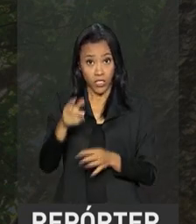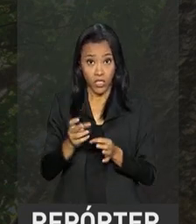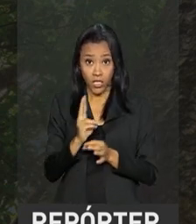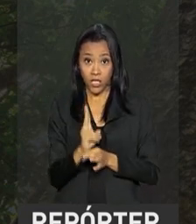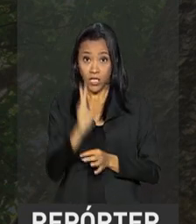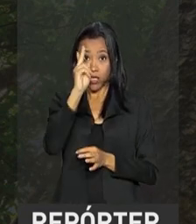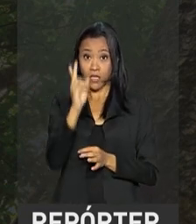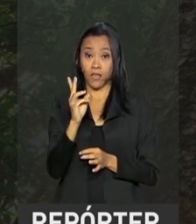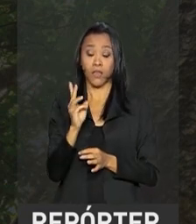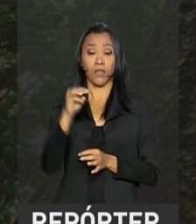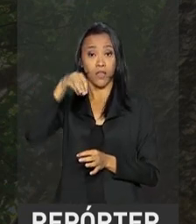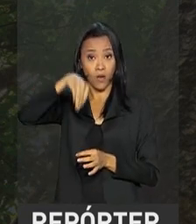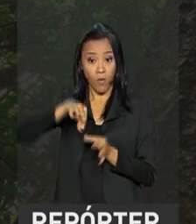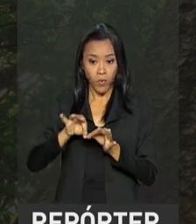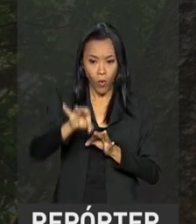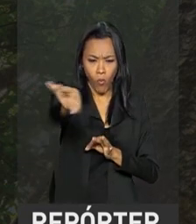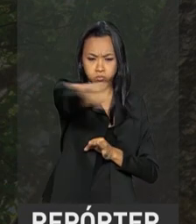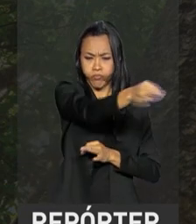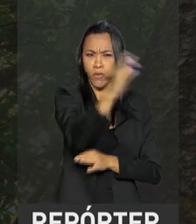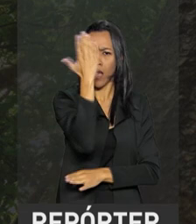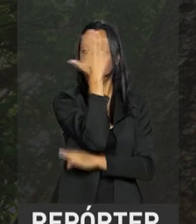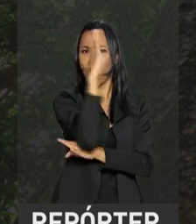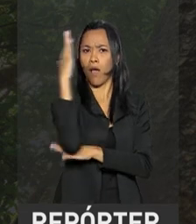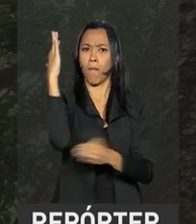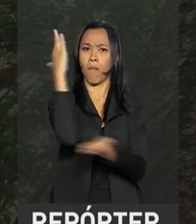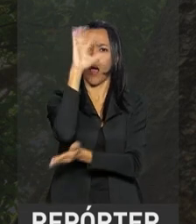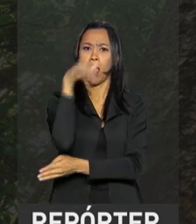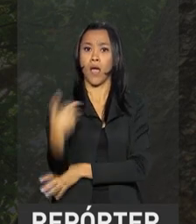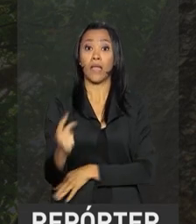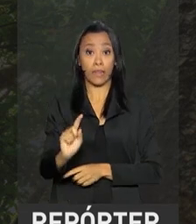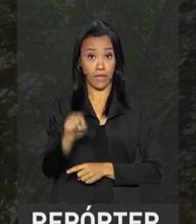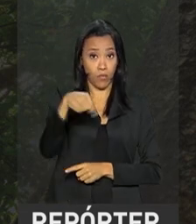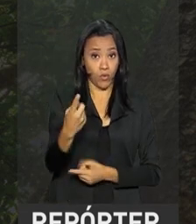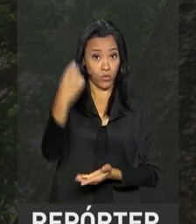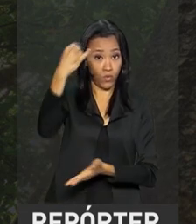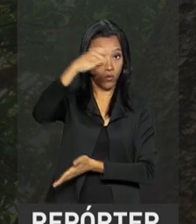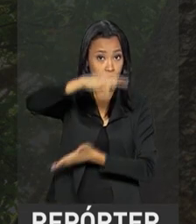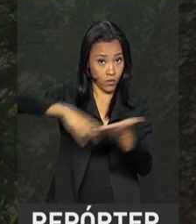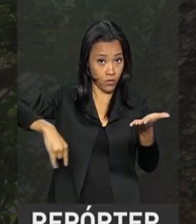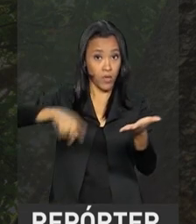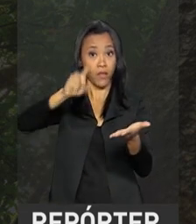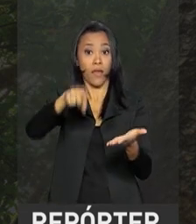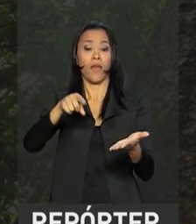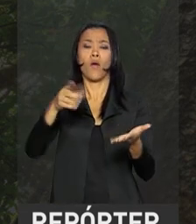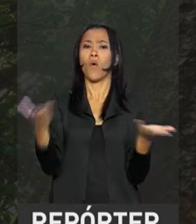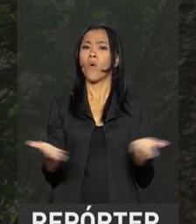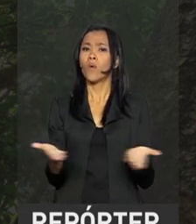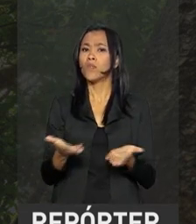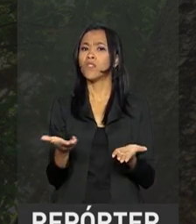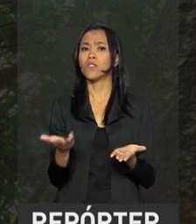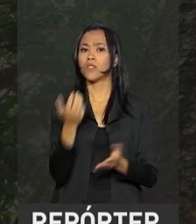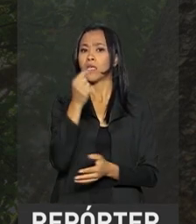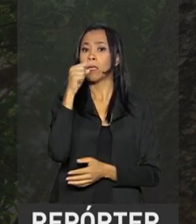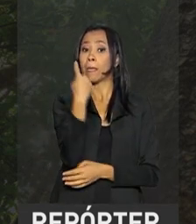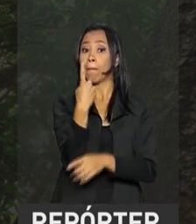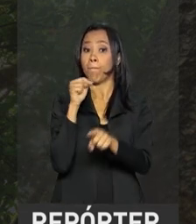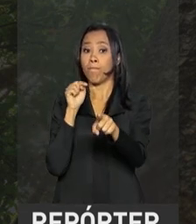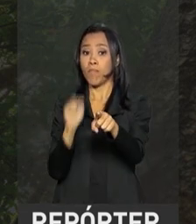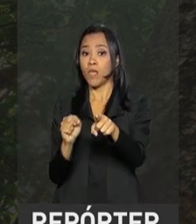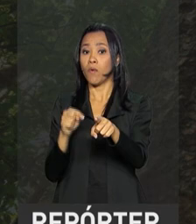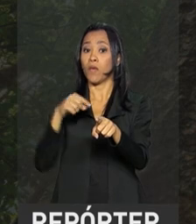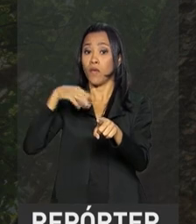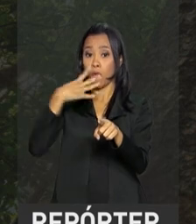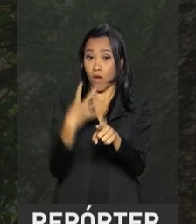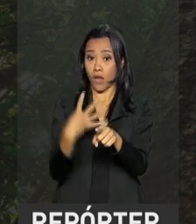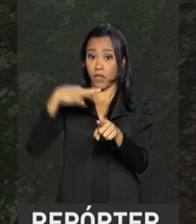quadrados por ano nesses municípios depois da moratória à média de desmatamento ficou em mil e 49